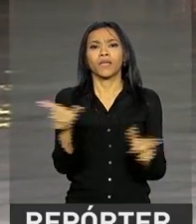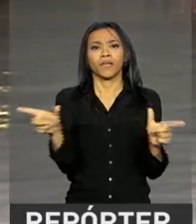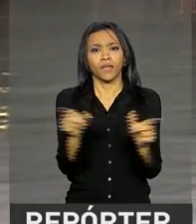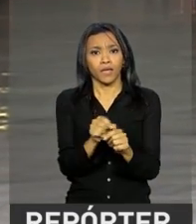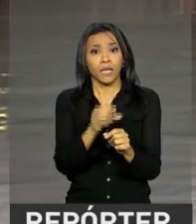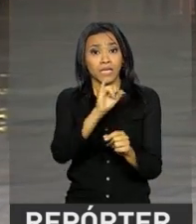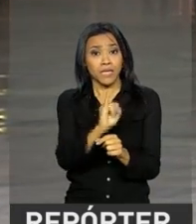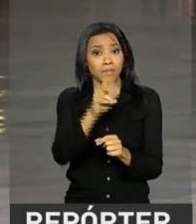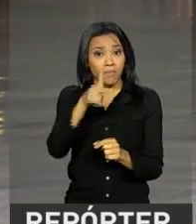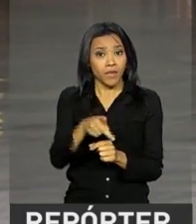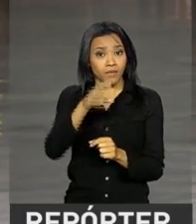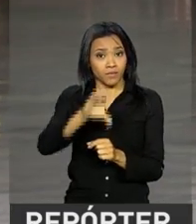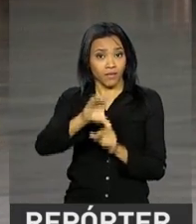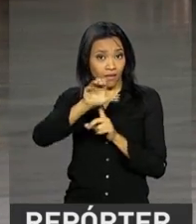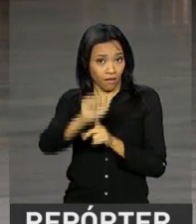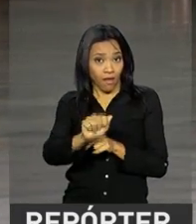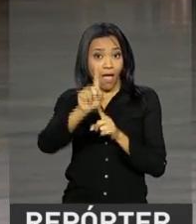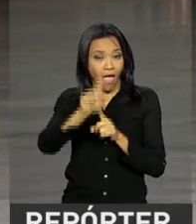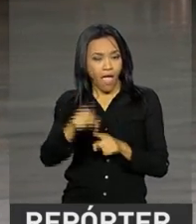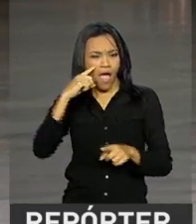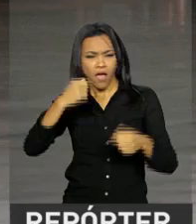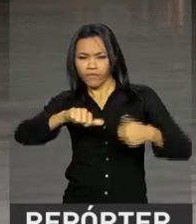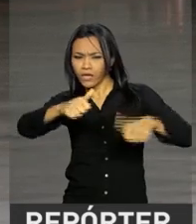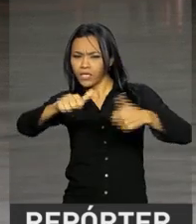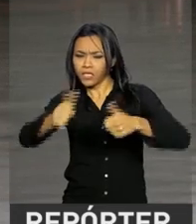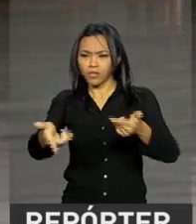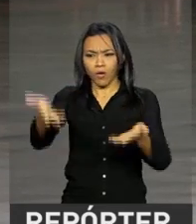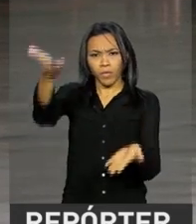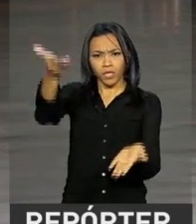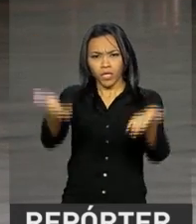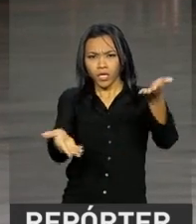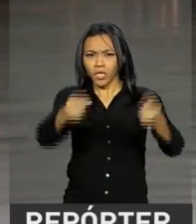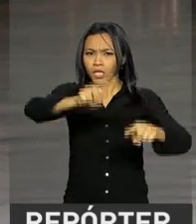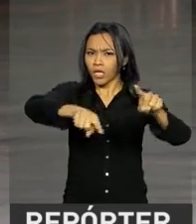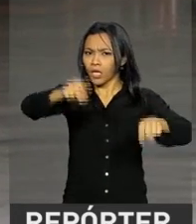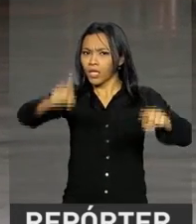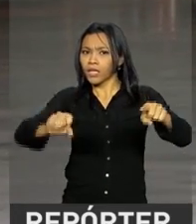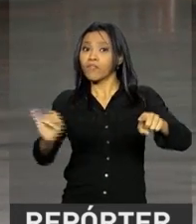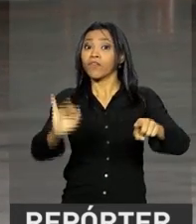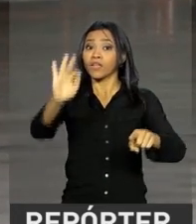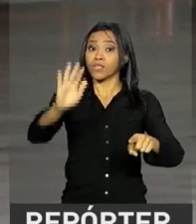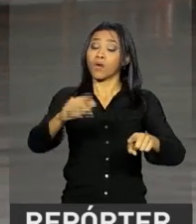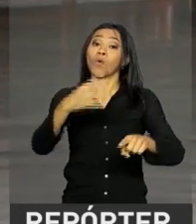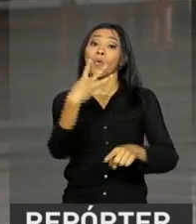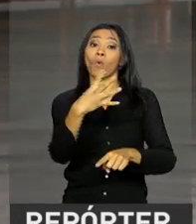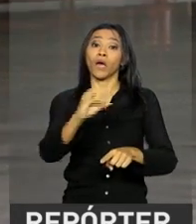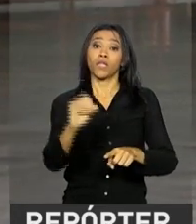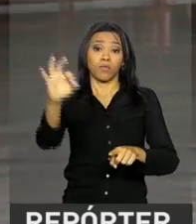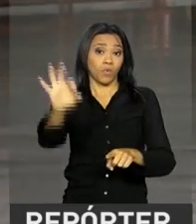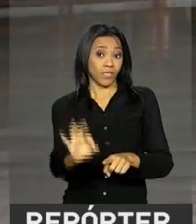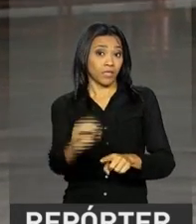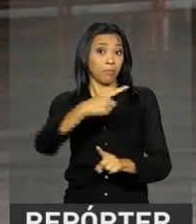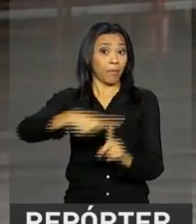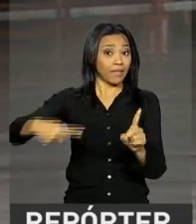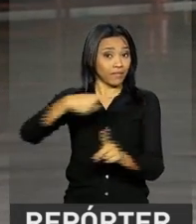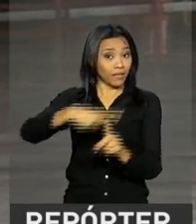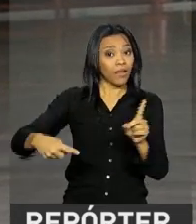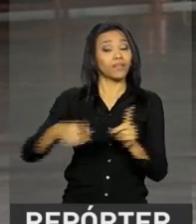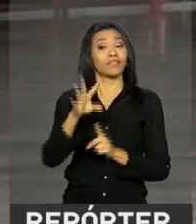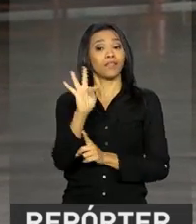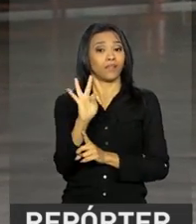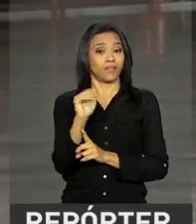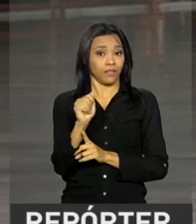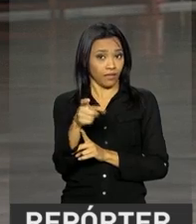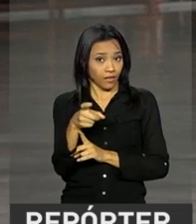15 o IPCA 15 que é a prévia da inflação variou 0,40 em junho metade das taxas